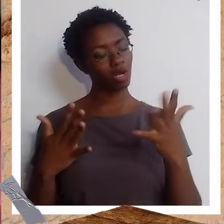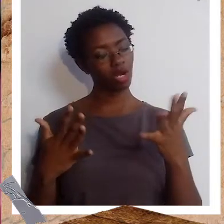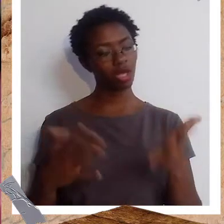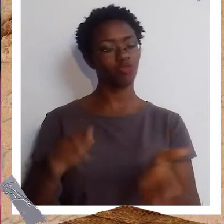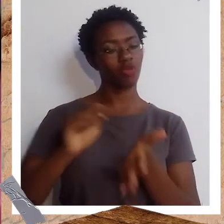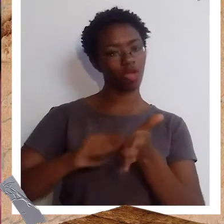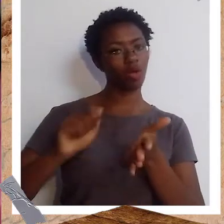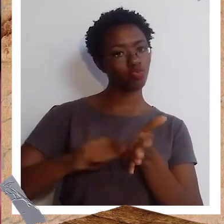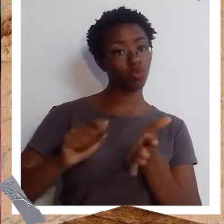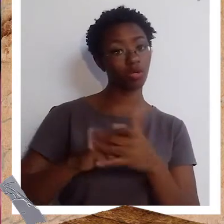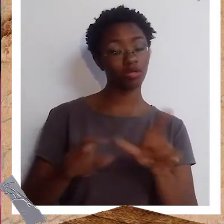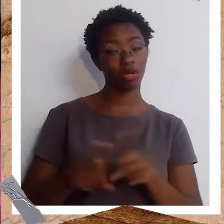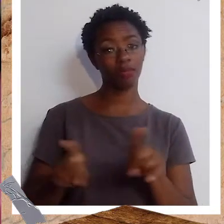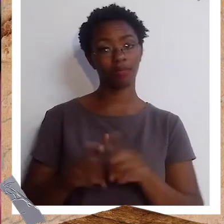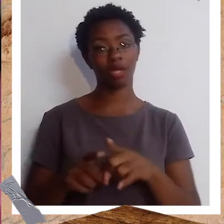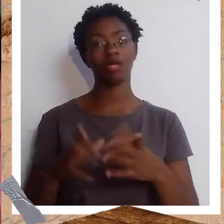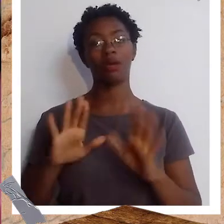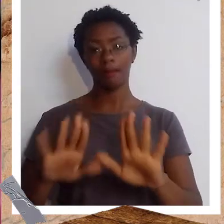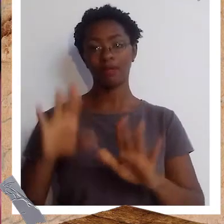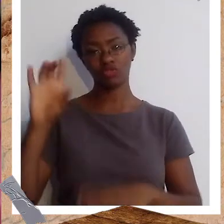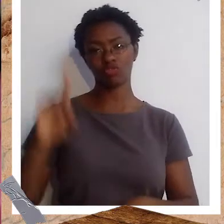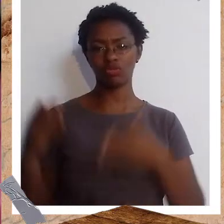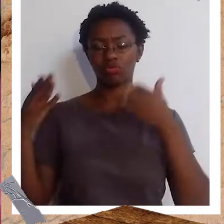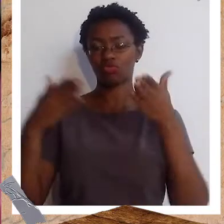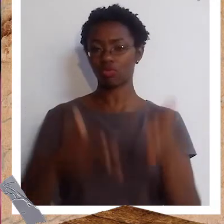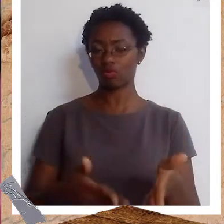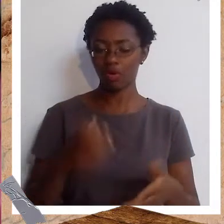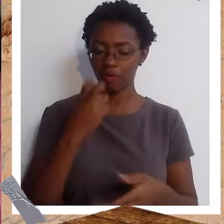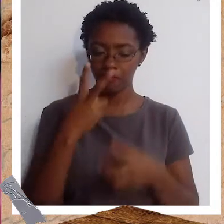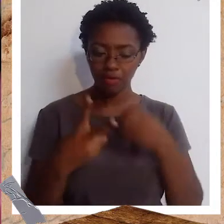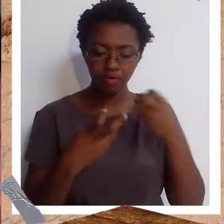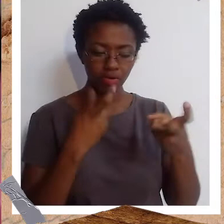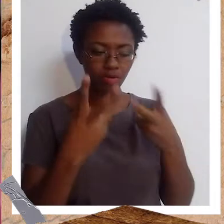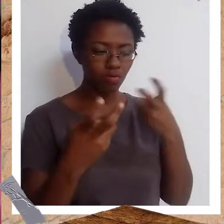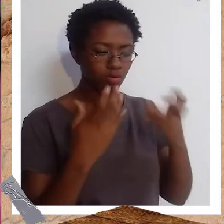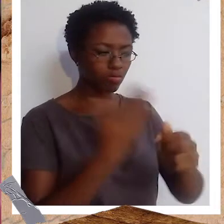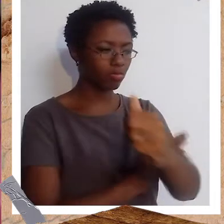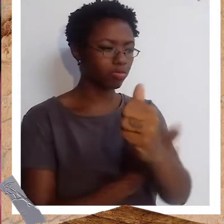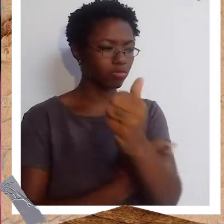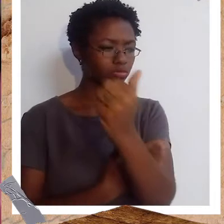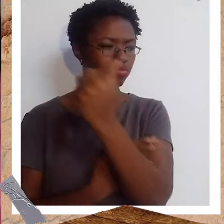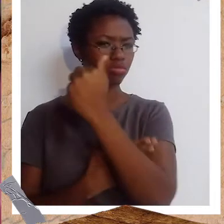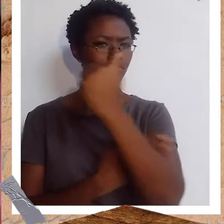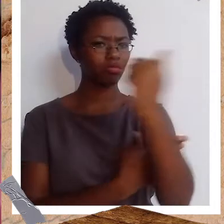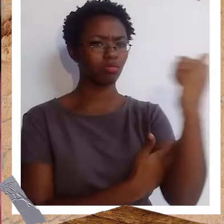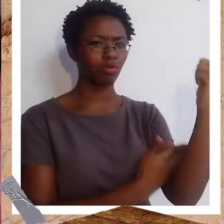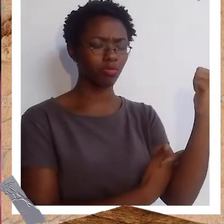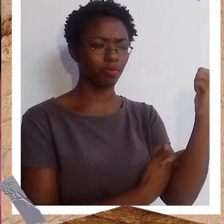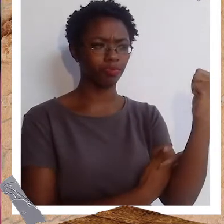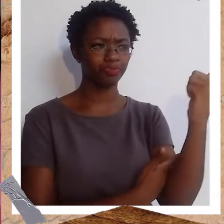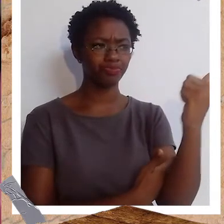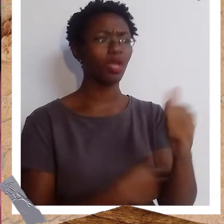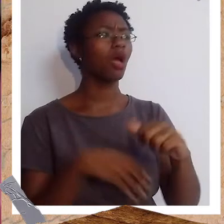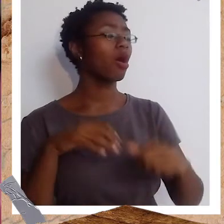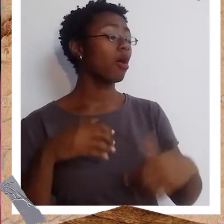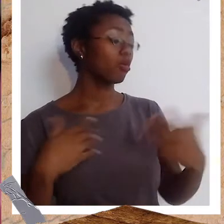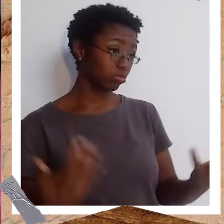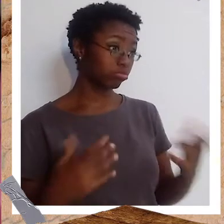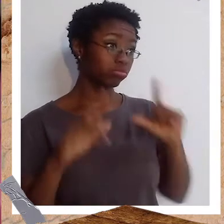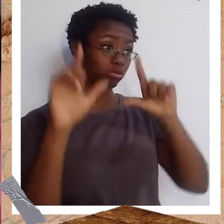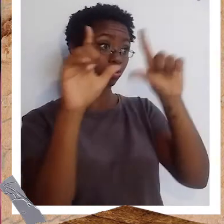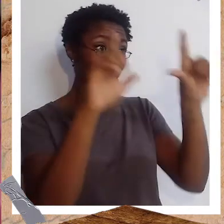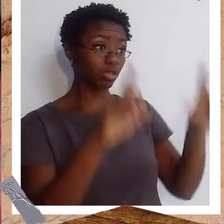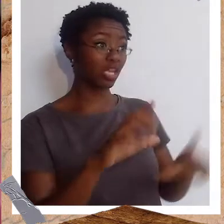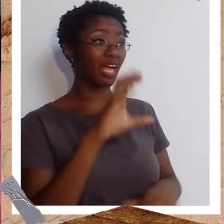João Fernandes, ele se debruça sobre o acervo da instituição e pergunta, já que se vai fazer uma exposição sobre Clarice, vamos fazer uma exposição